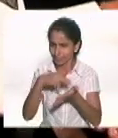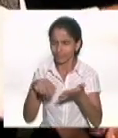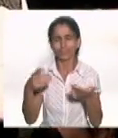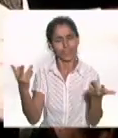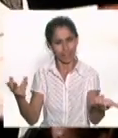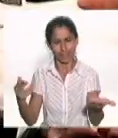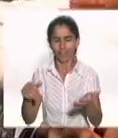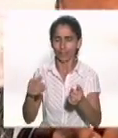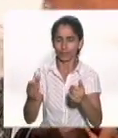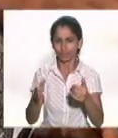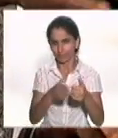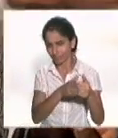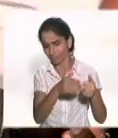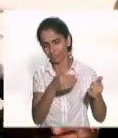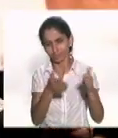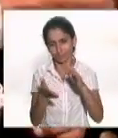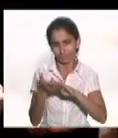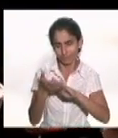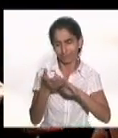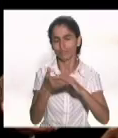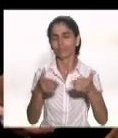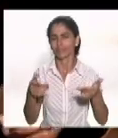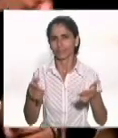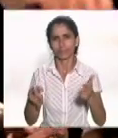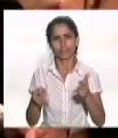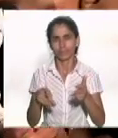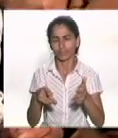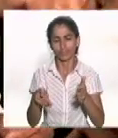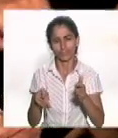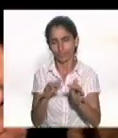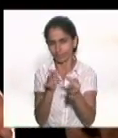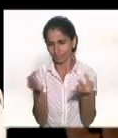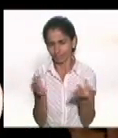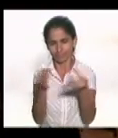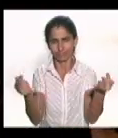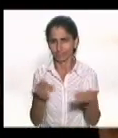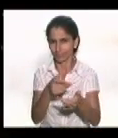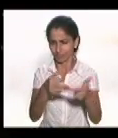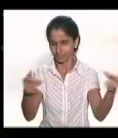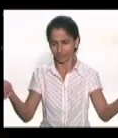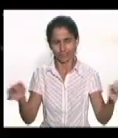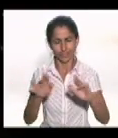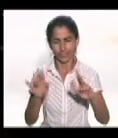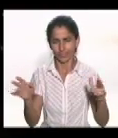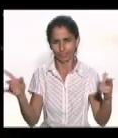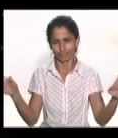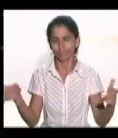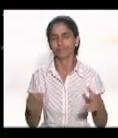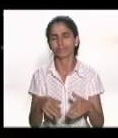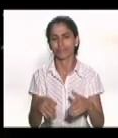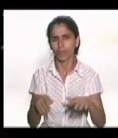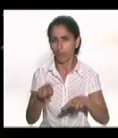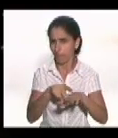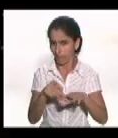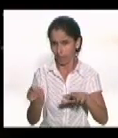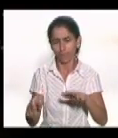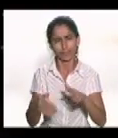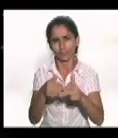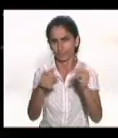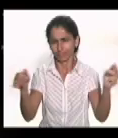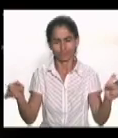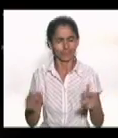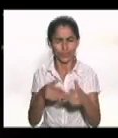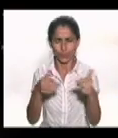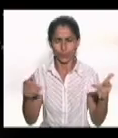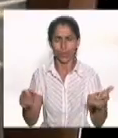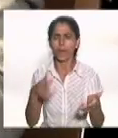bate, né? Bate do lado. Esse é o simplório, e várias coisas. E bate no pé, uma porção